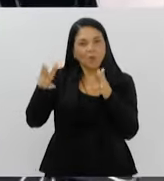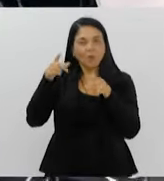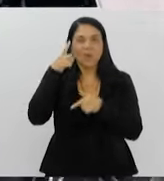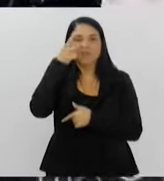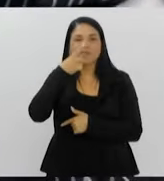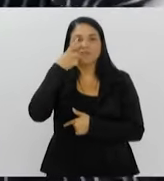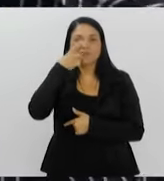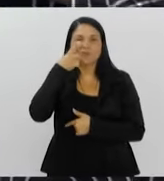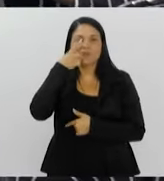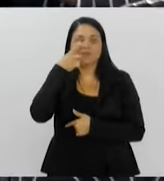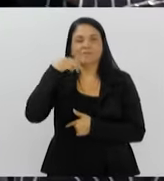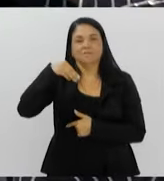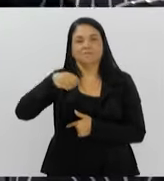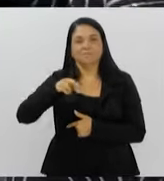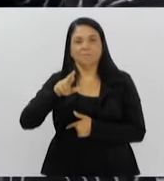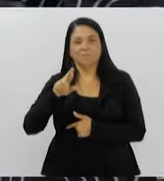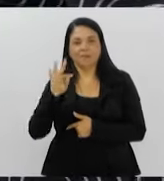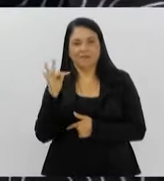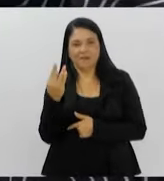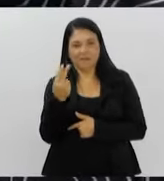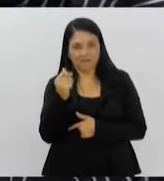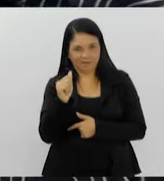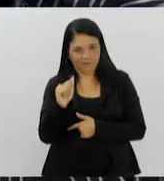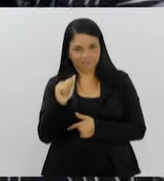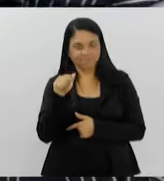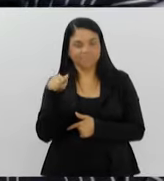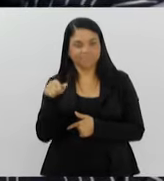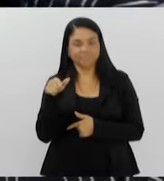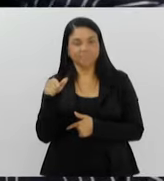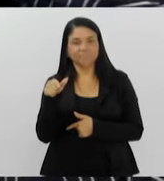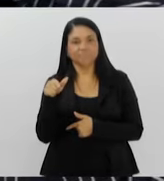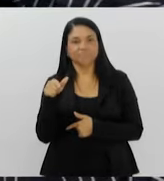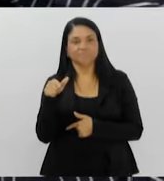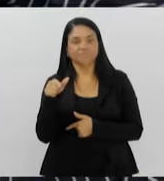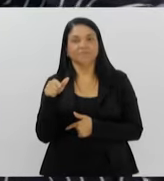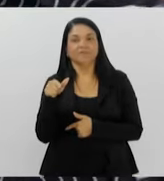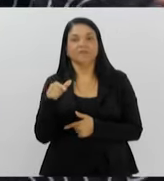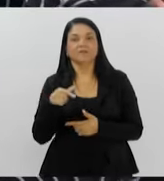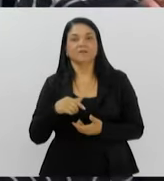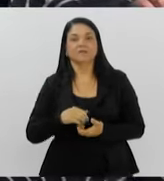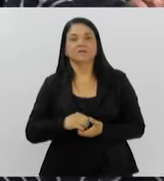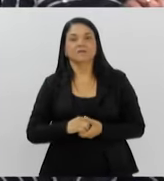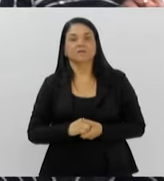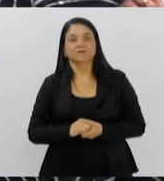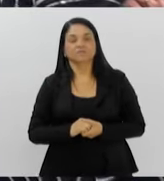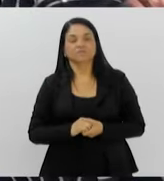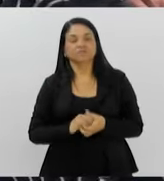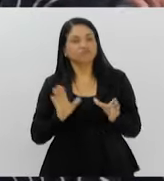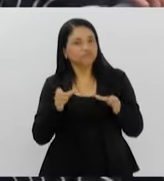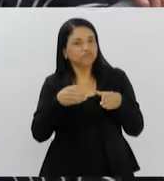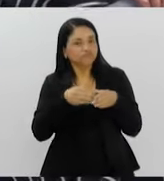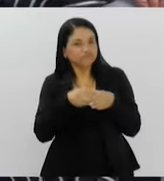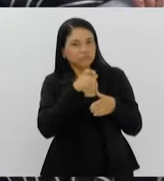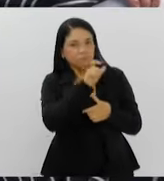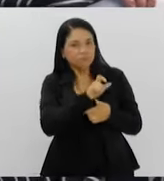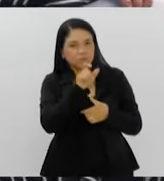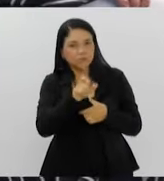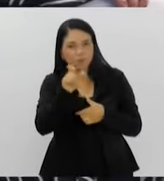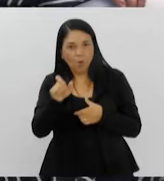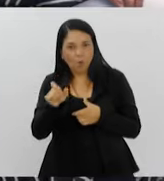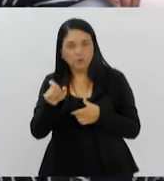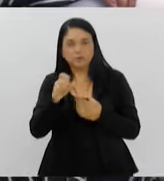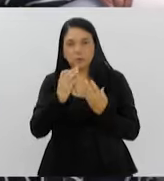Marta Rocha o conjunto dos candidatos